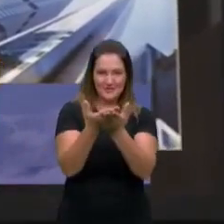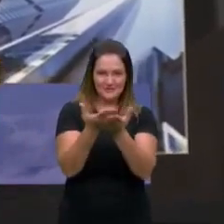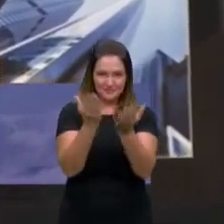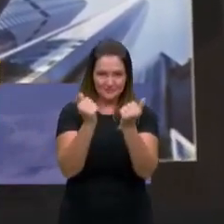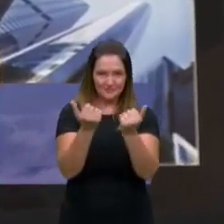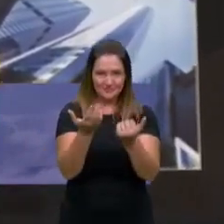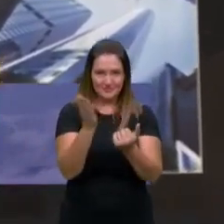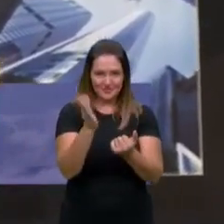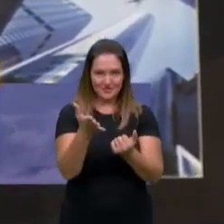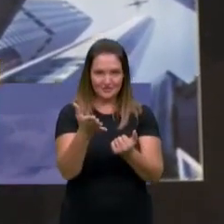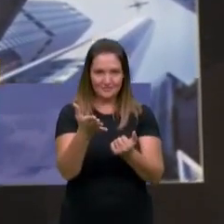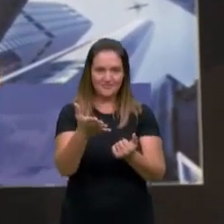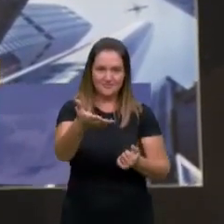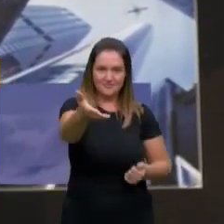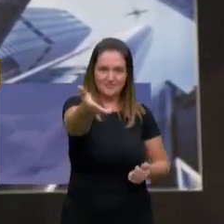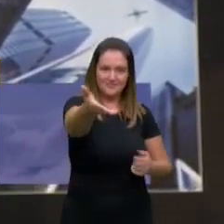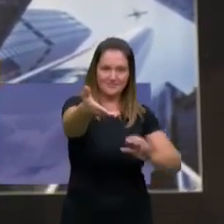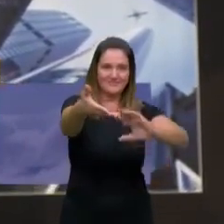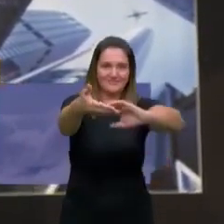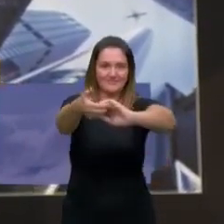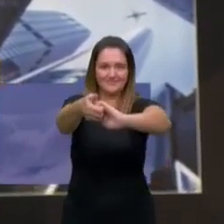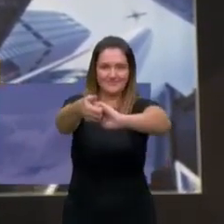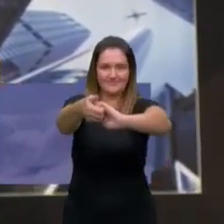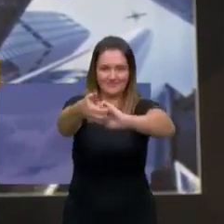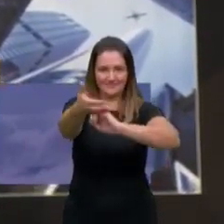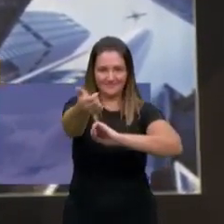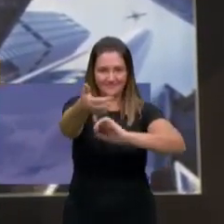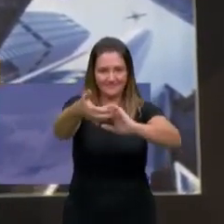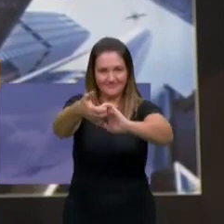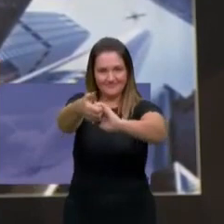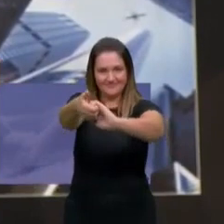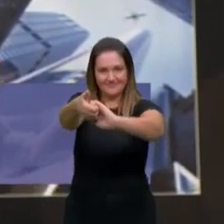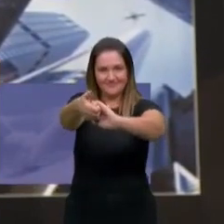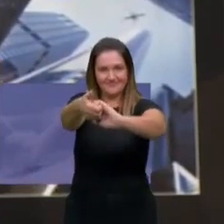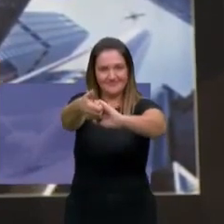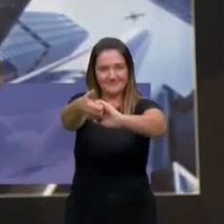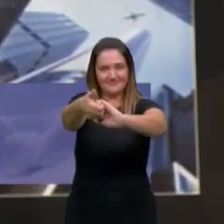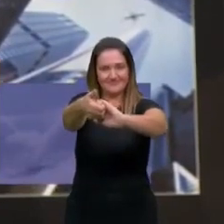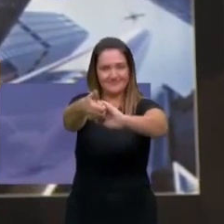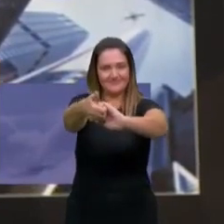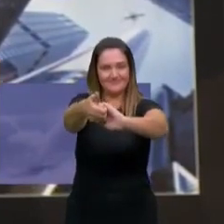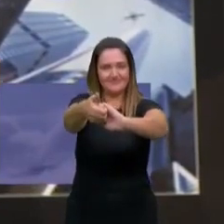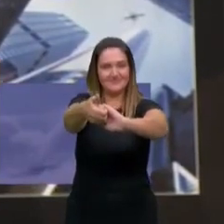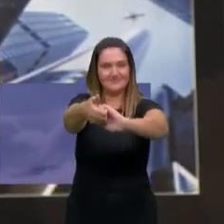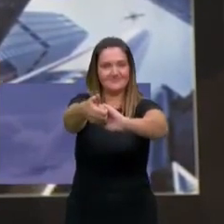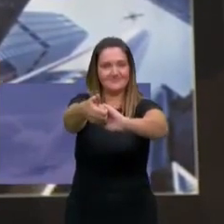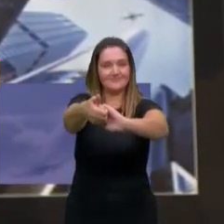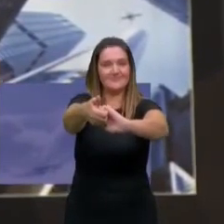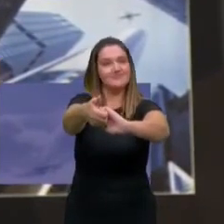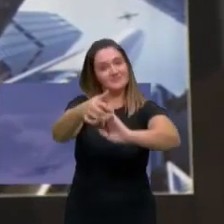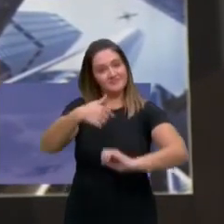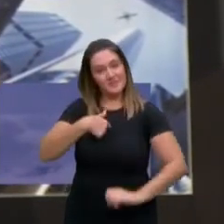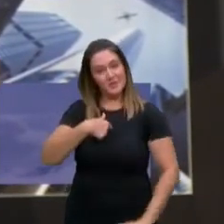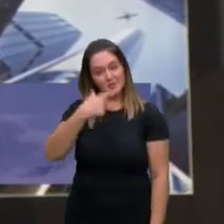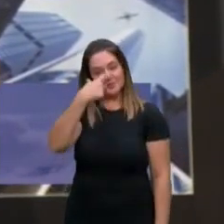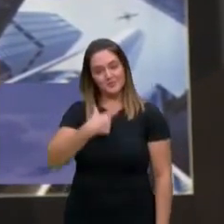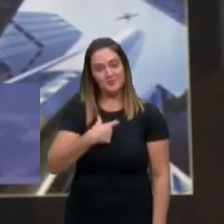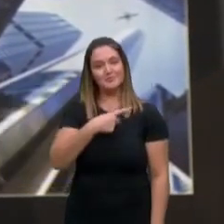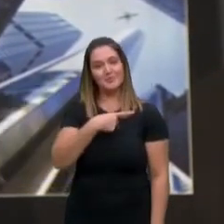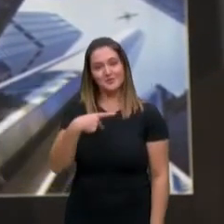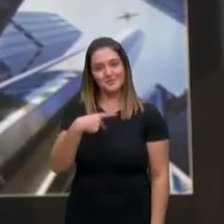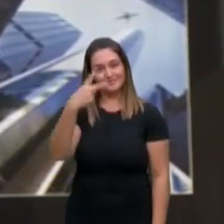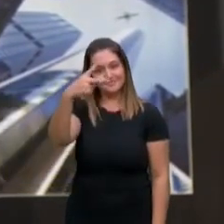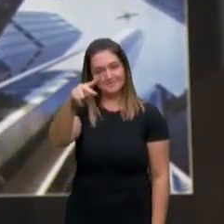Chegou? É isso aí. Vem cá, pega aqui na minha mão. Pega aqui. Vem cá, pega na minha mão aqui. É o seguinte, eu sou o seu